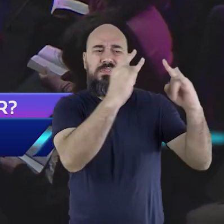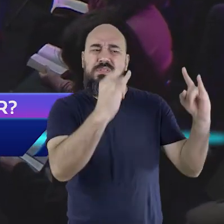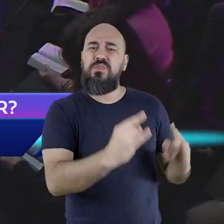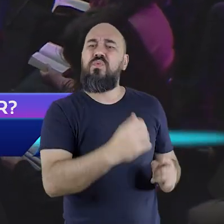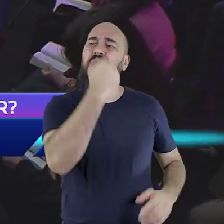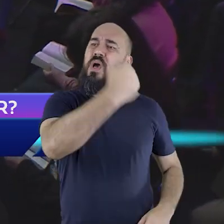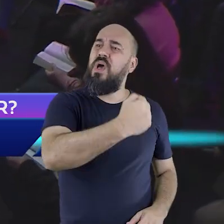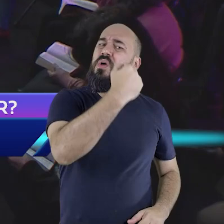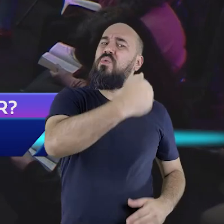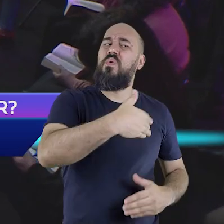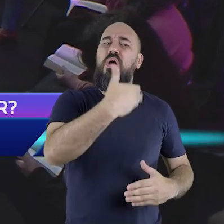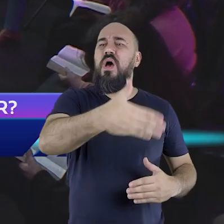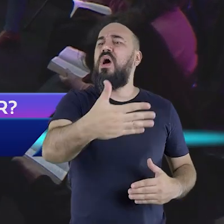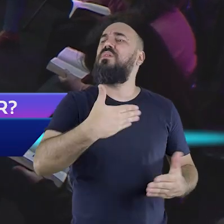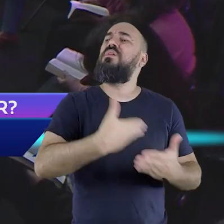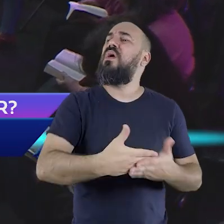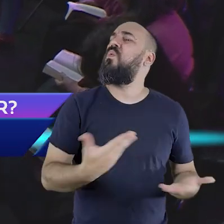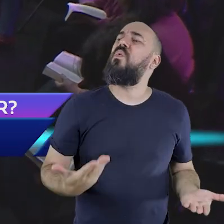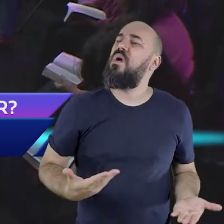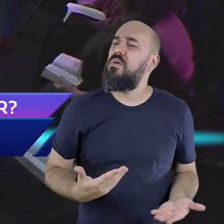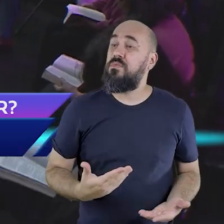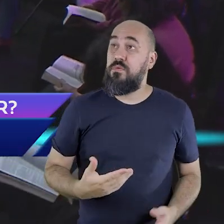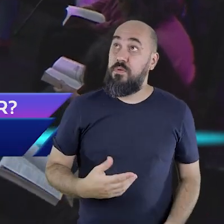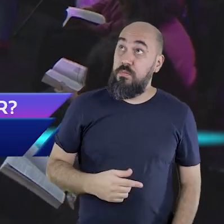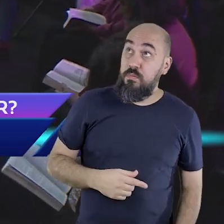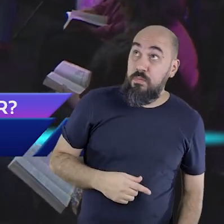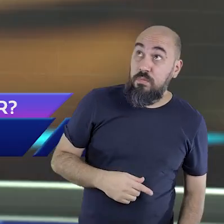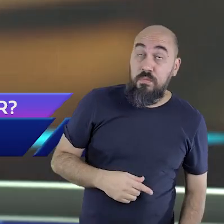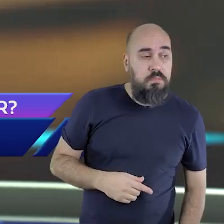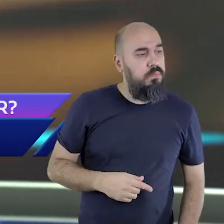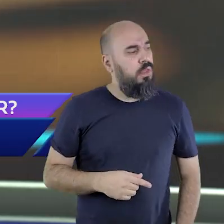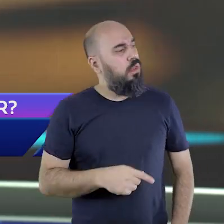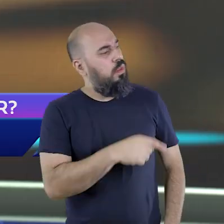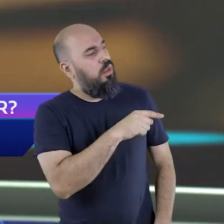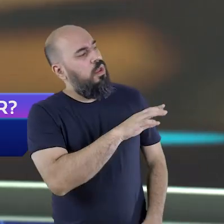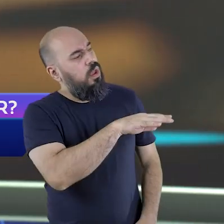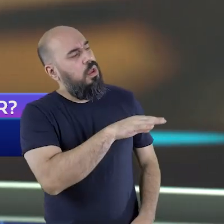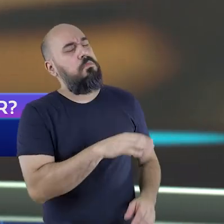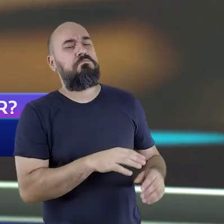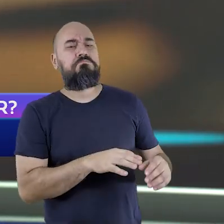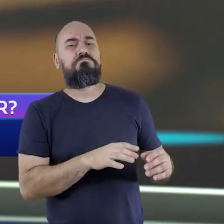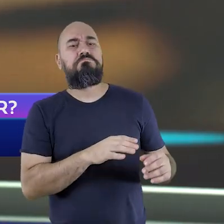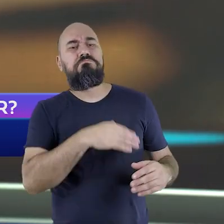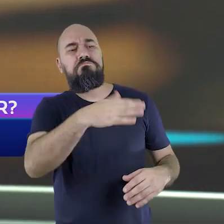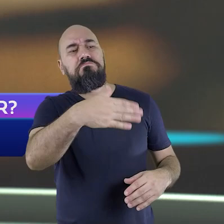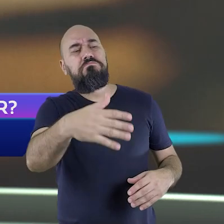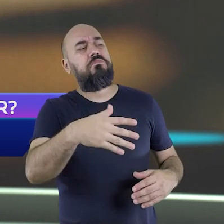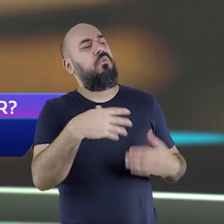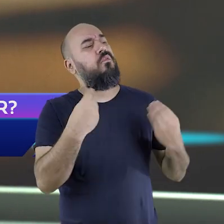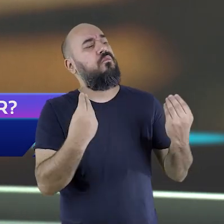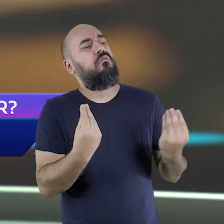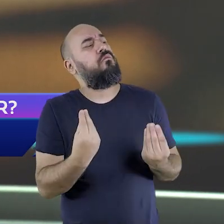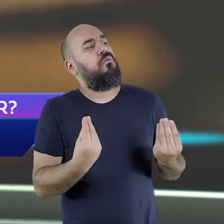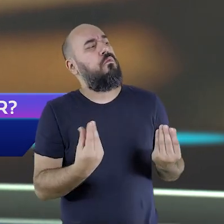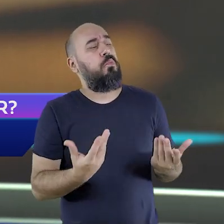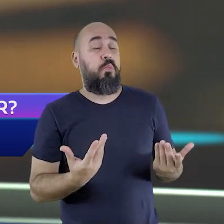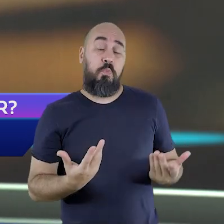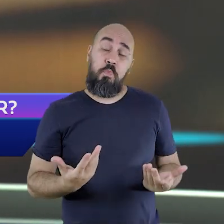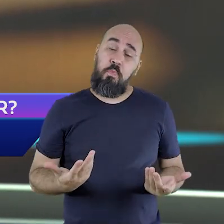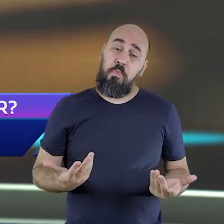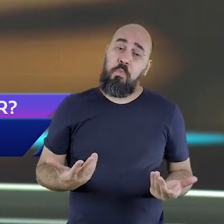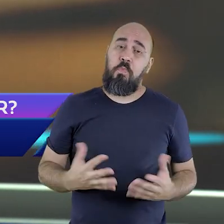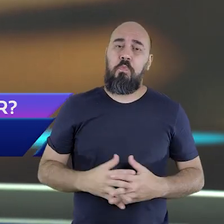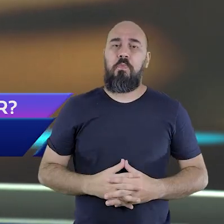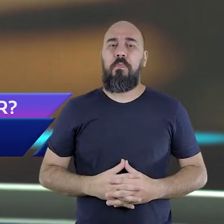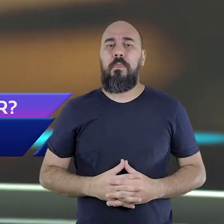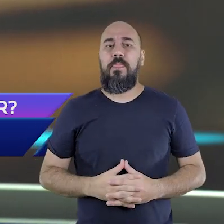da transgressão assoladora? Visão na qual é entregue o santuário e o exército a fim de serem pisados? Versículo